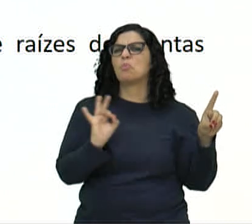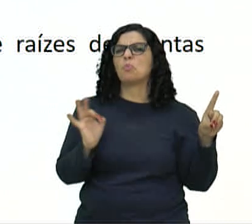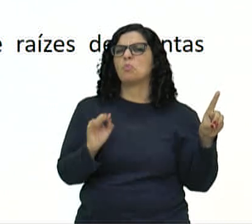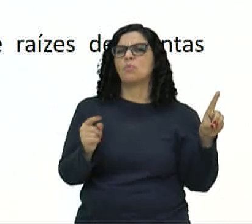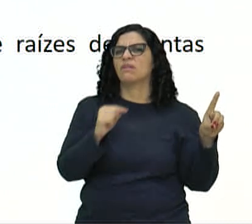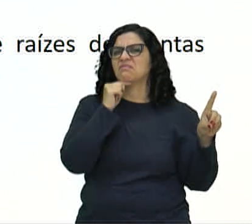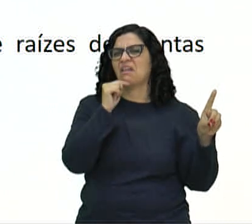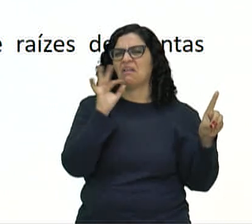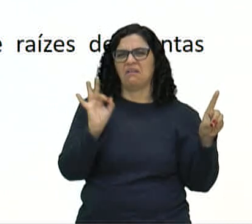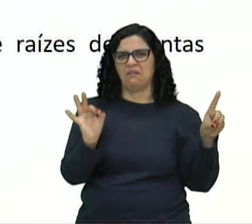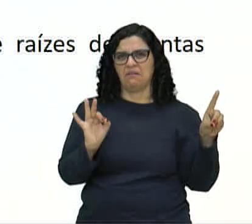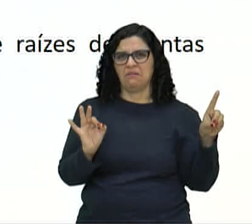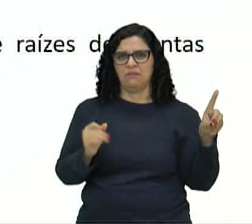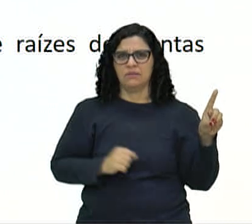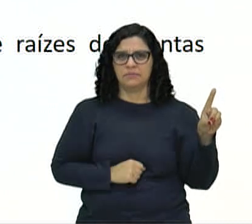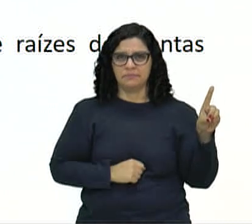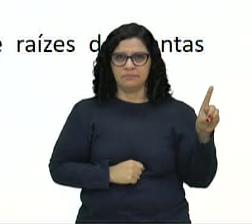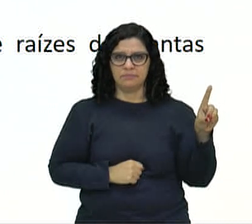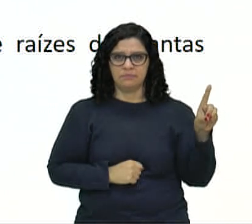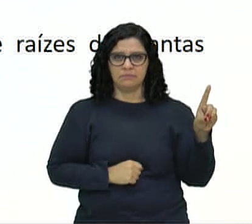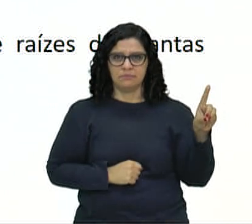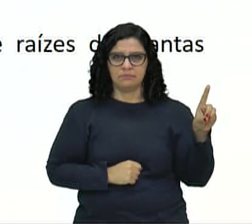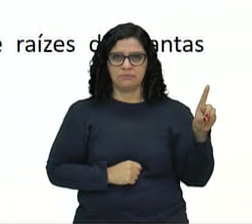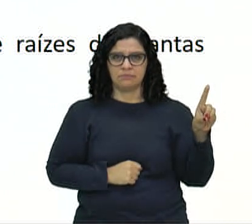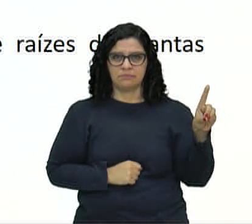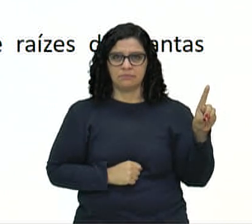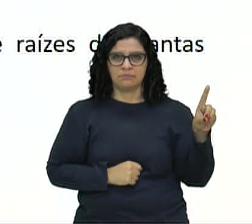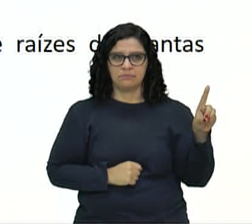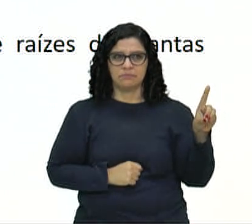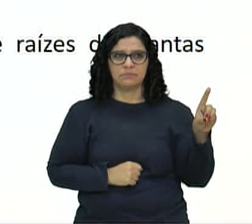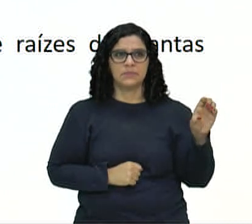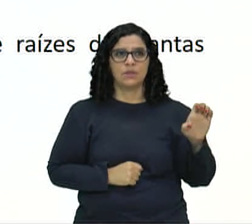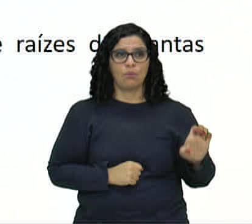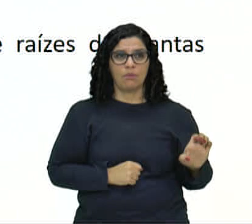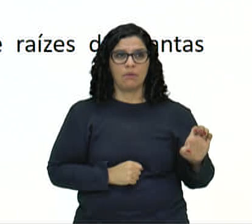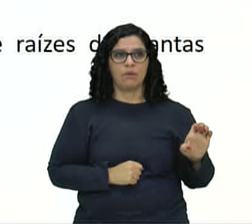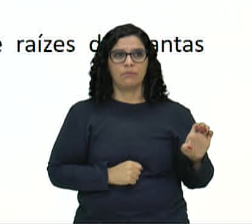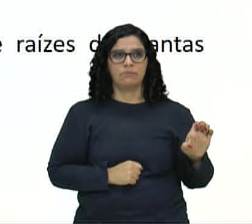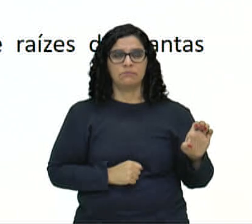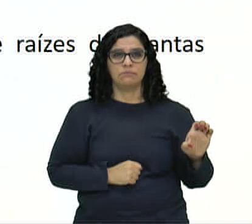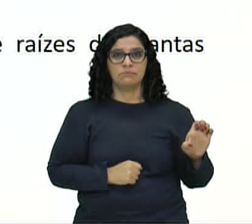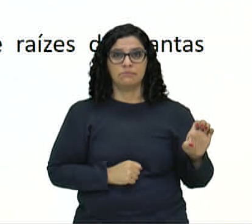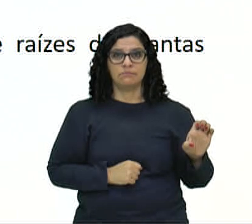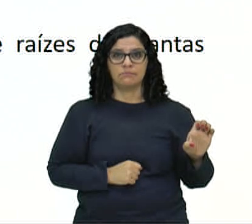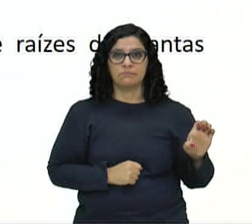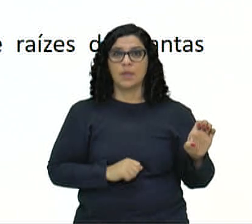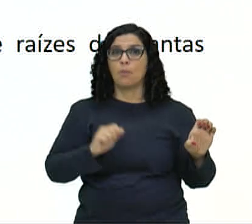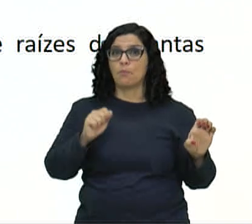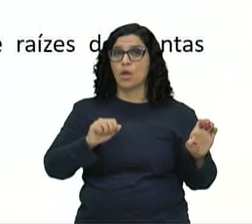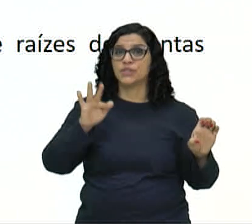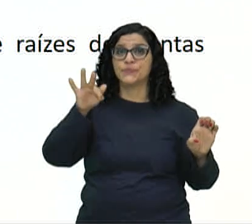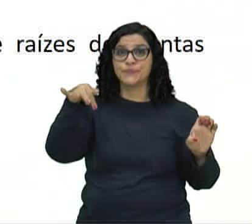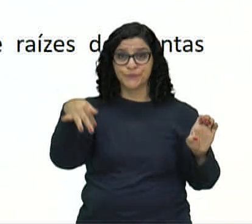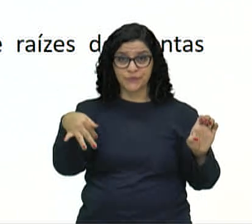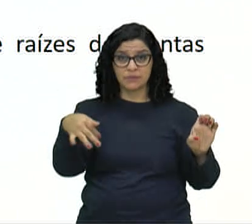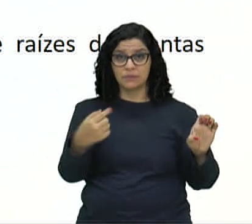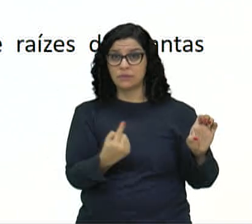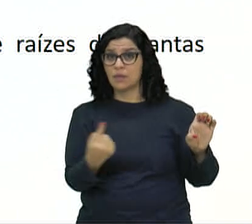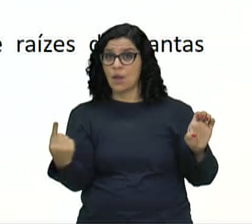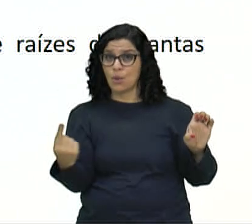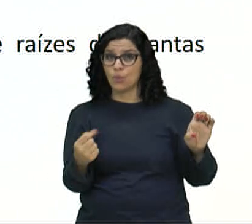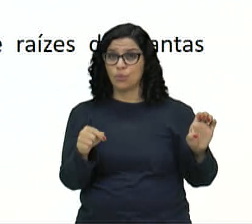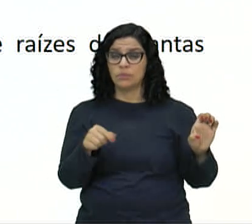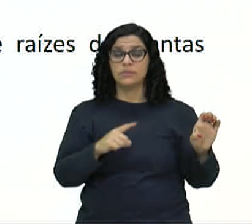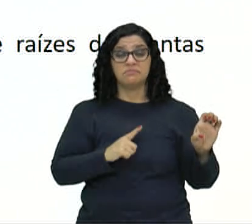impacto ambiental, é produzida a partir de raízes de plantas aquáticas secas. Ou E, provoca a extinção de certas palmeiras